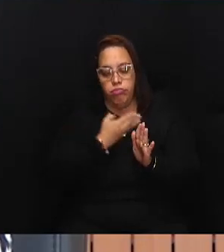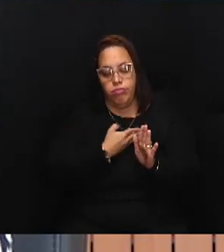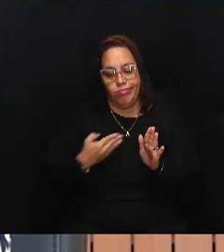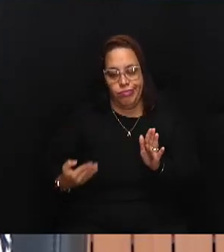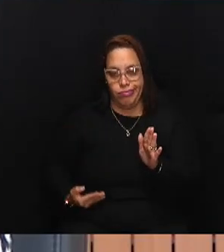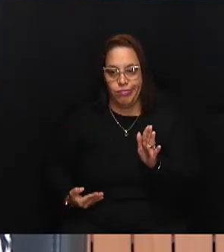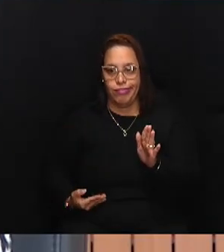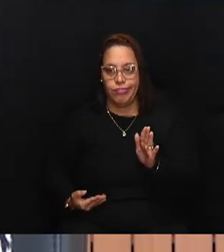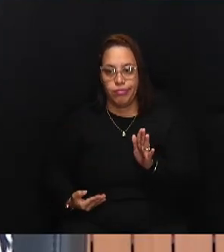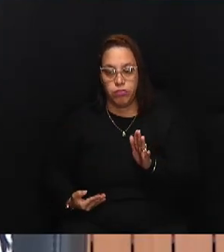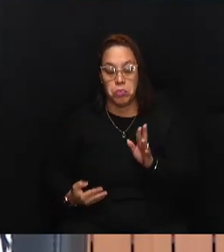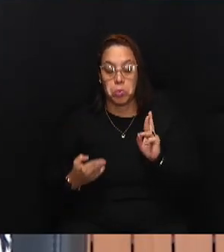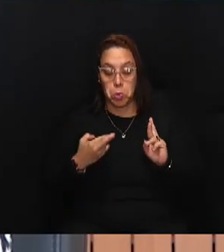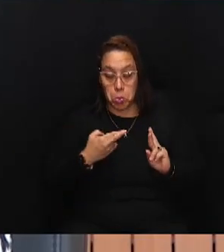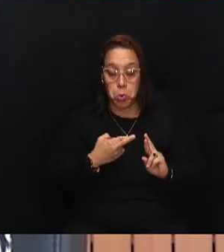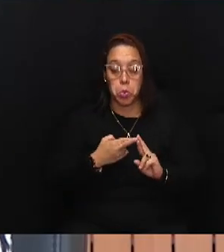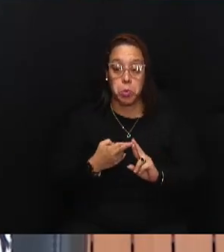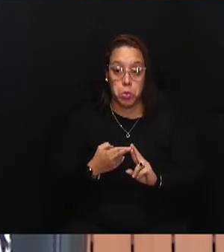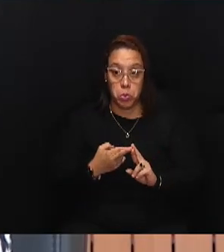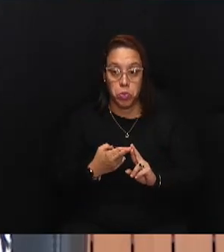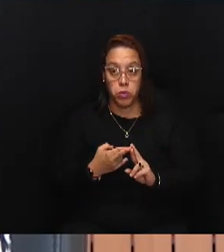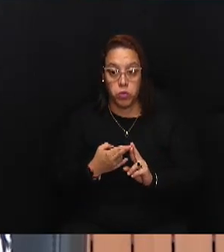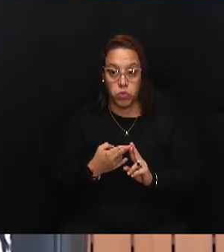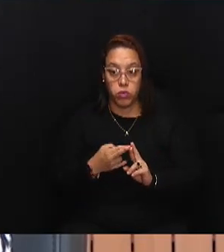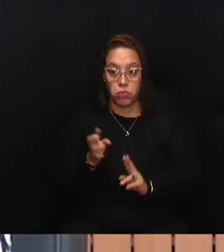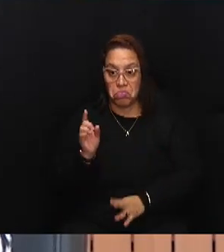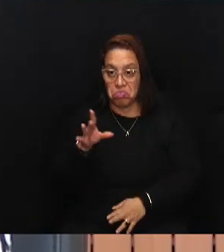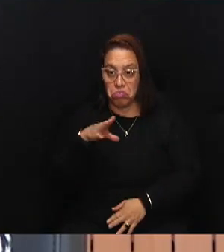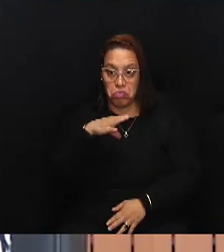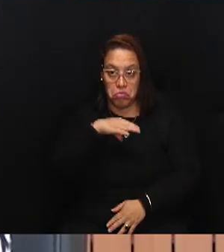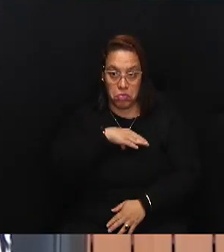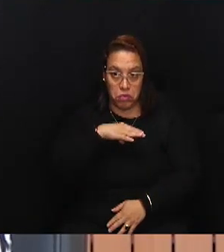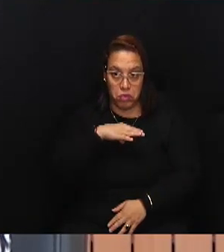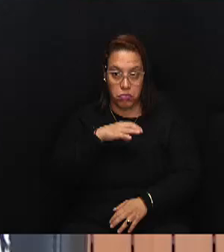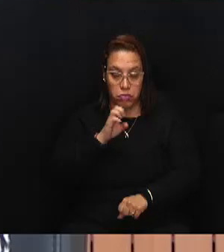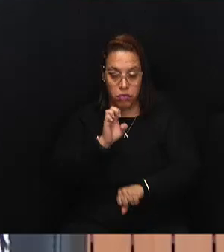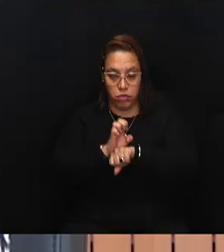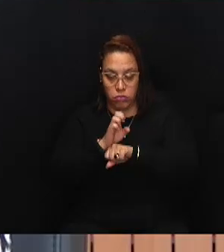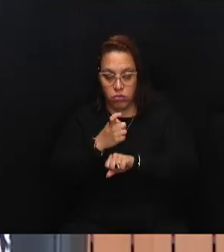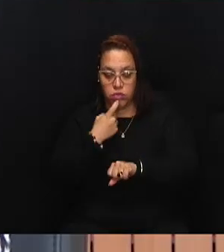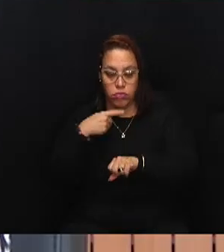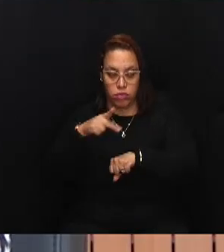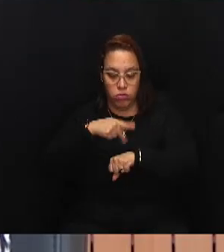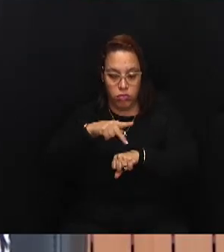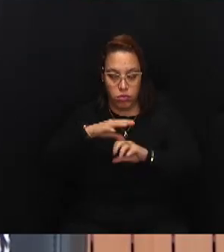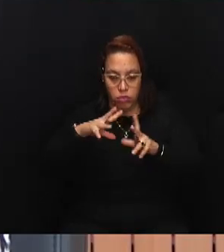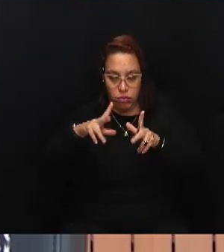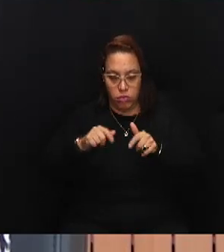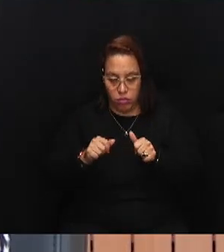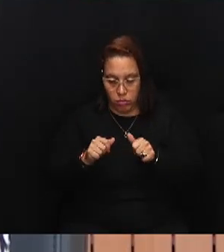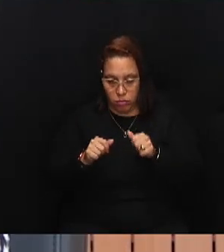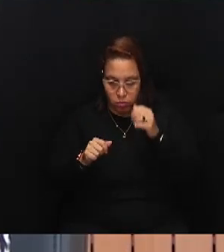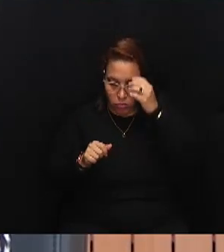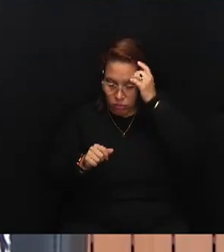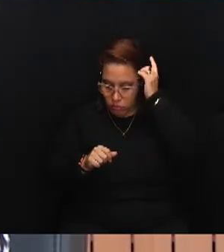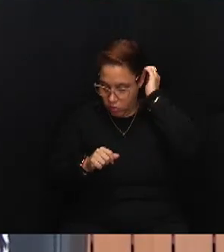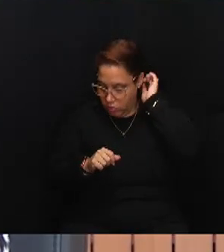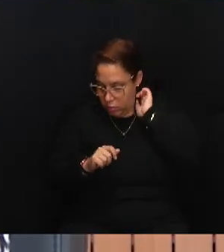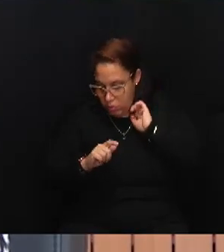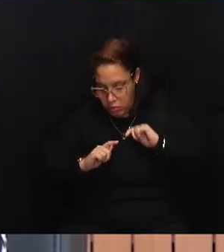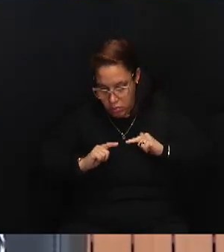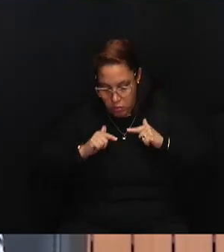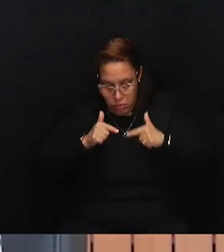sido muito referência em todo, não só no estado de São Paulo, mas em todo o país. Então, é uma luta